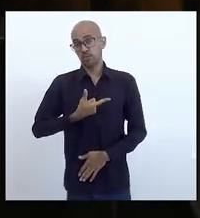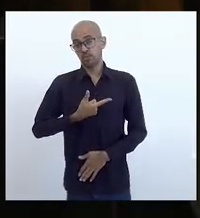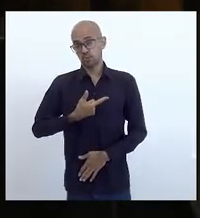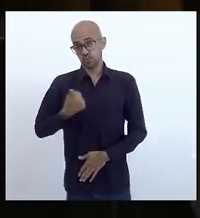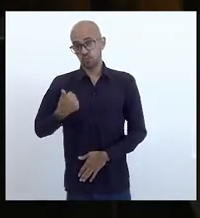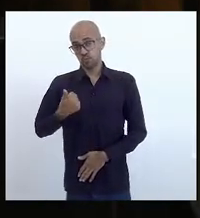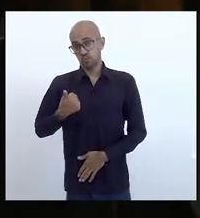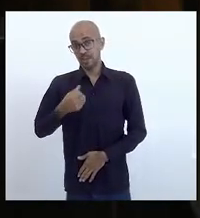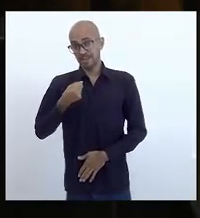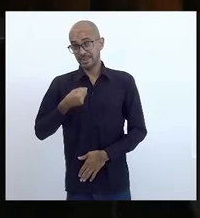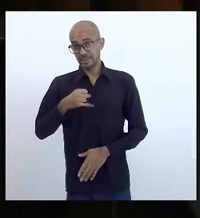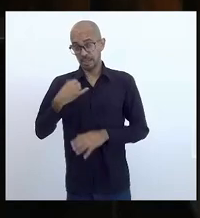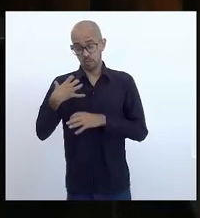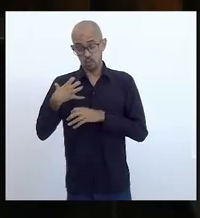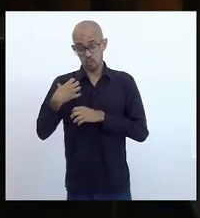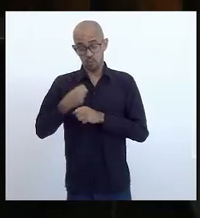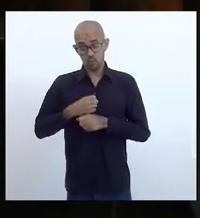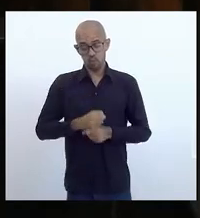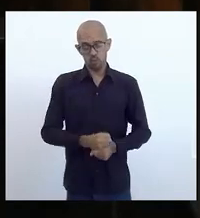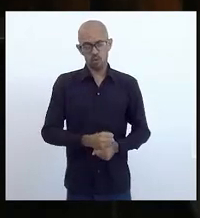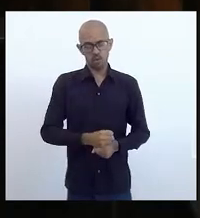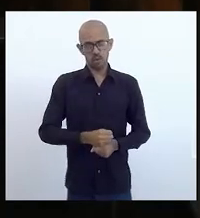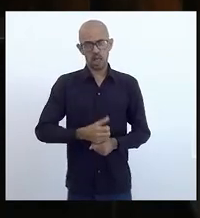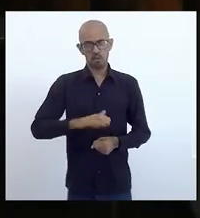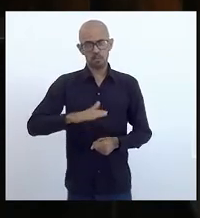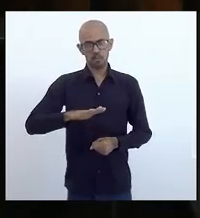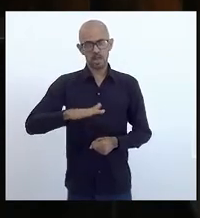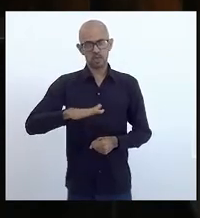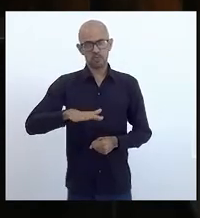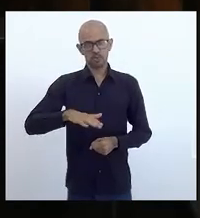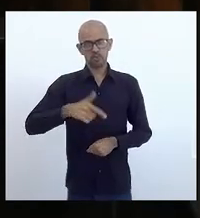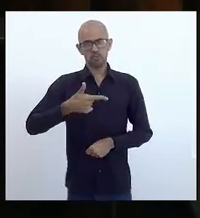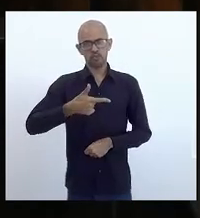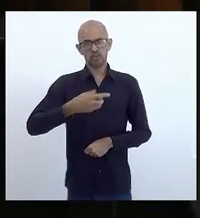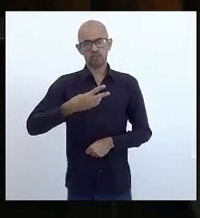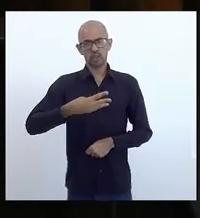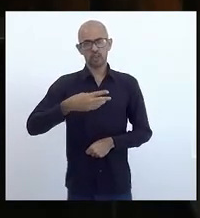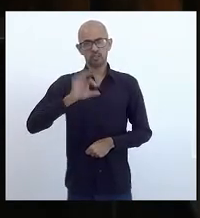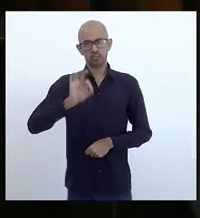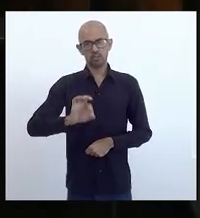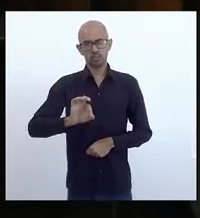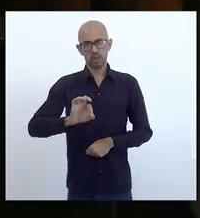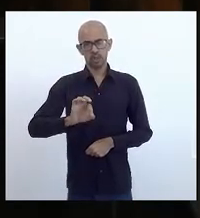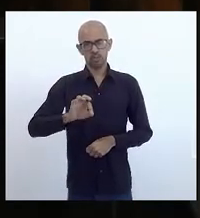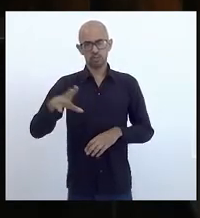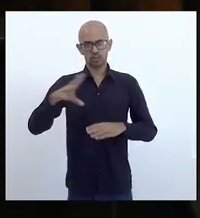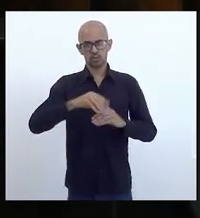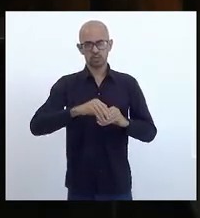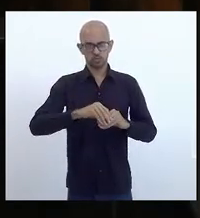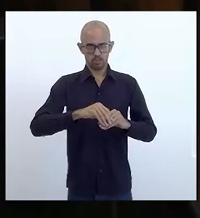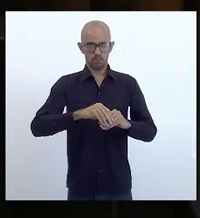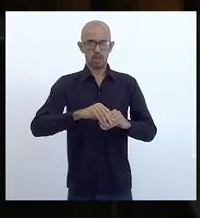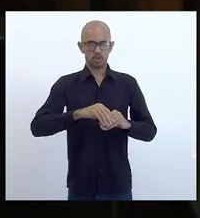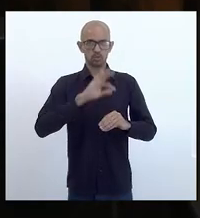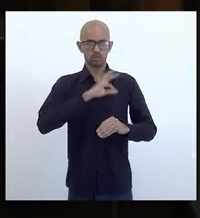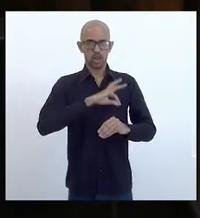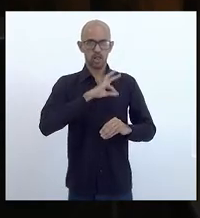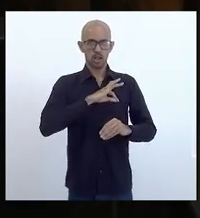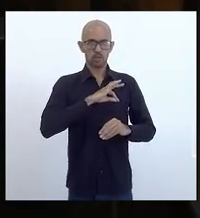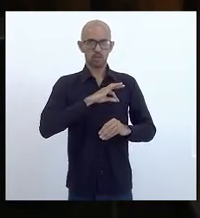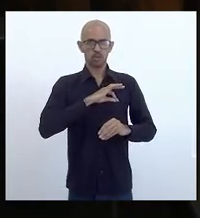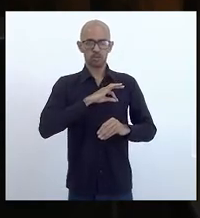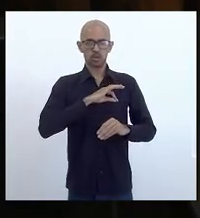Se fizer essa conta, isso vai dar, no mínimo, 23% de reposição, sendo que